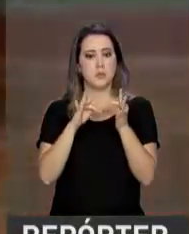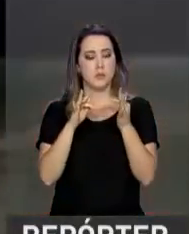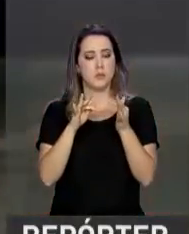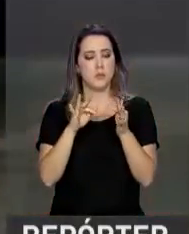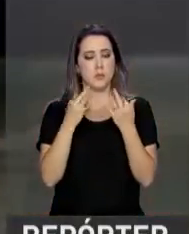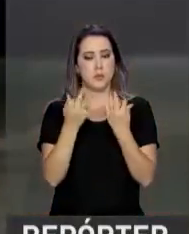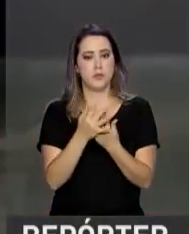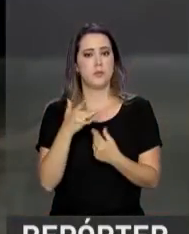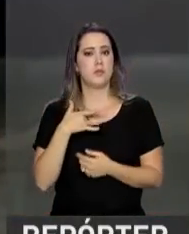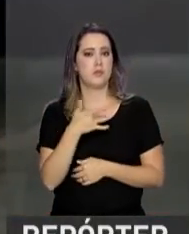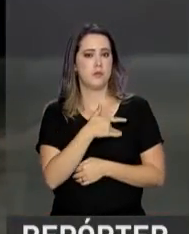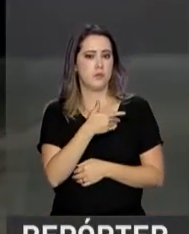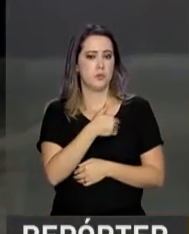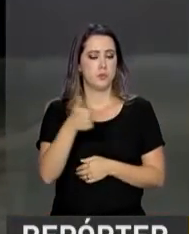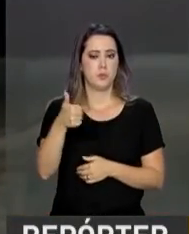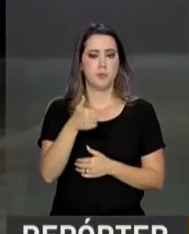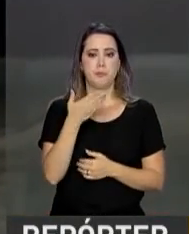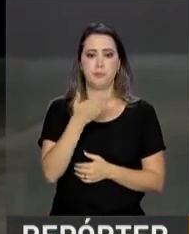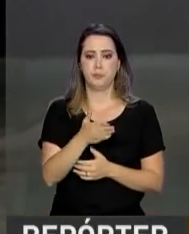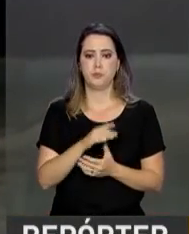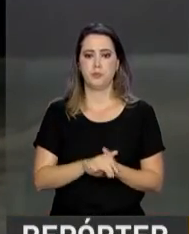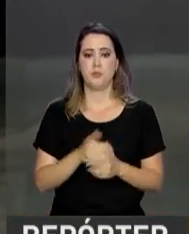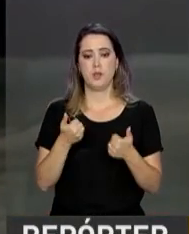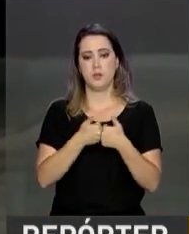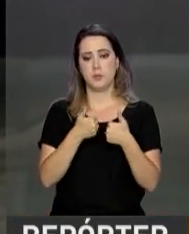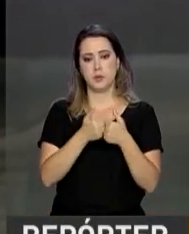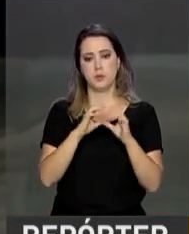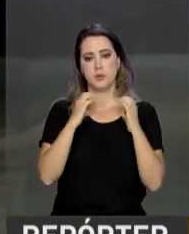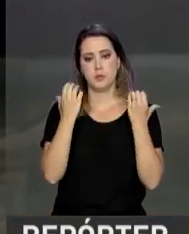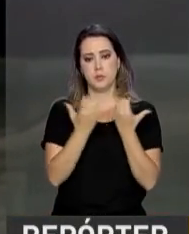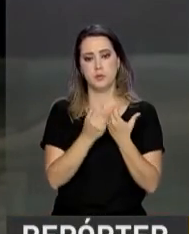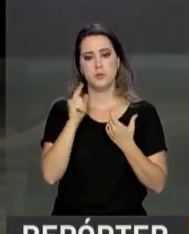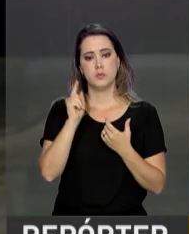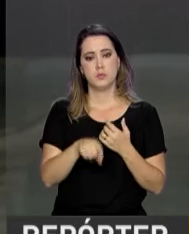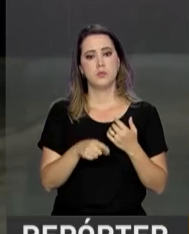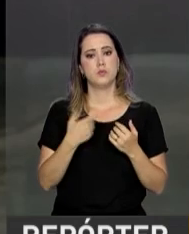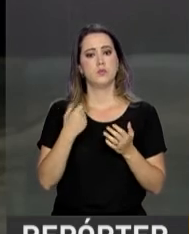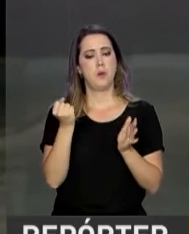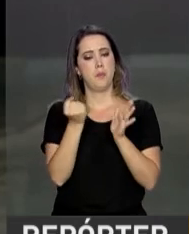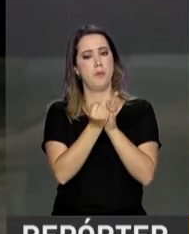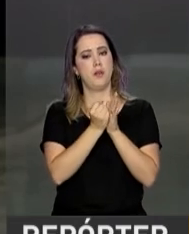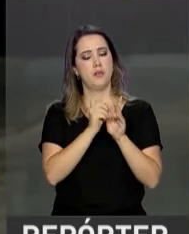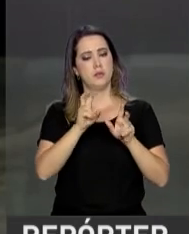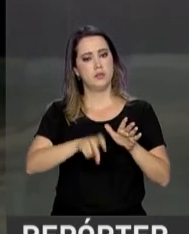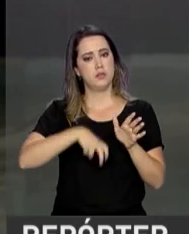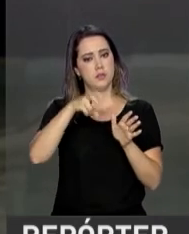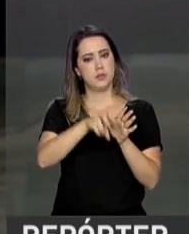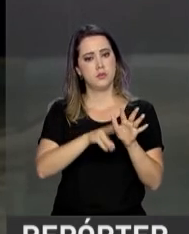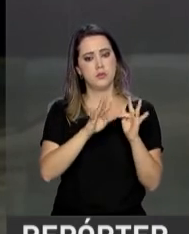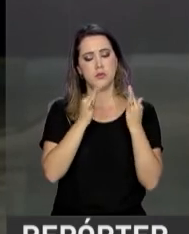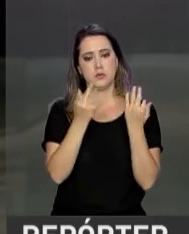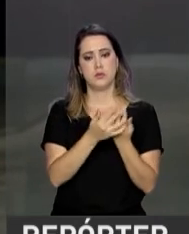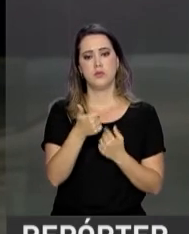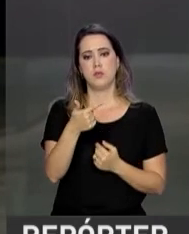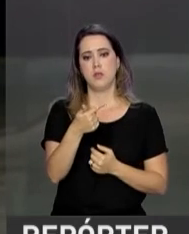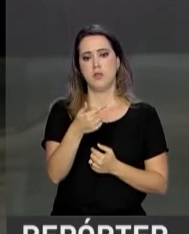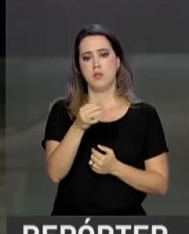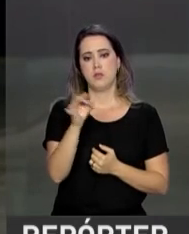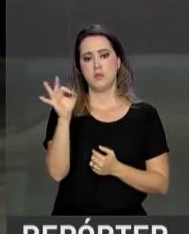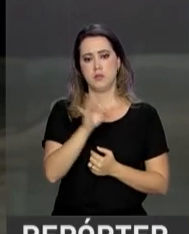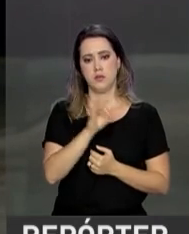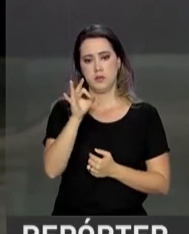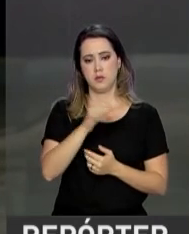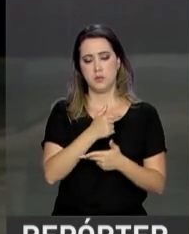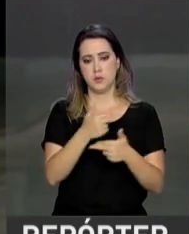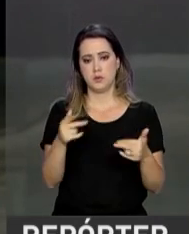nem essa proximidade com a comunidade é uma das marcas da agricultura familiar 70% dos